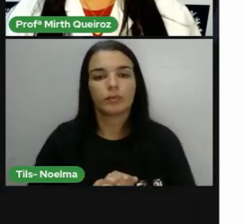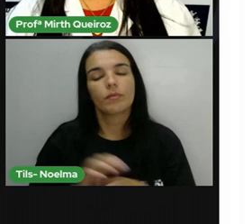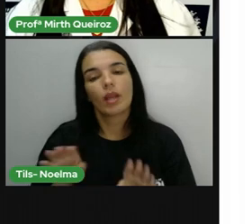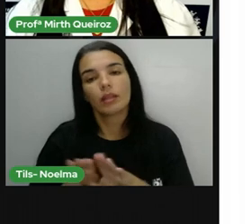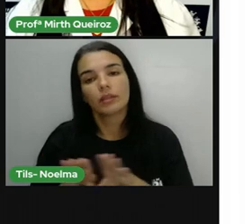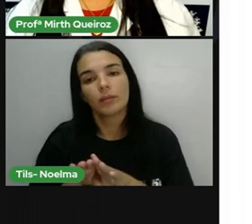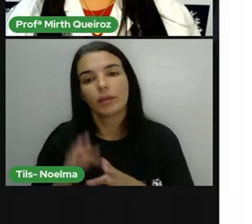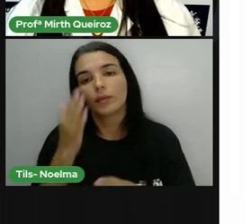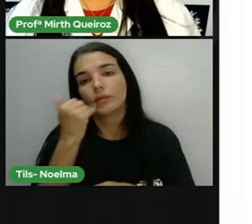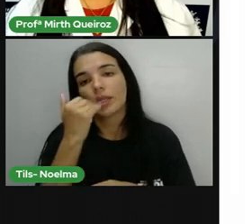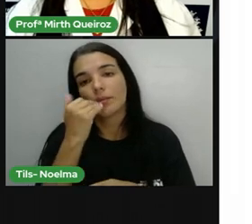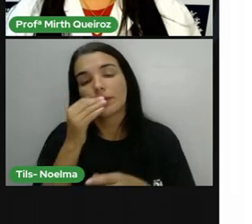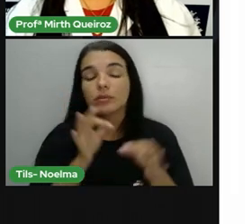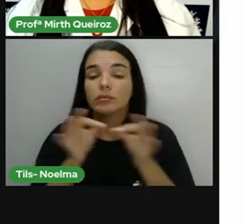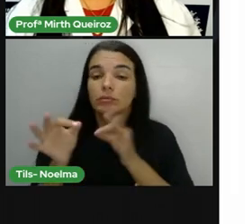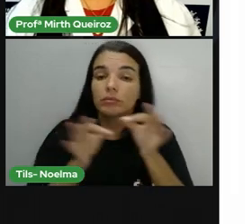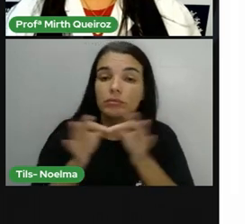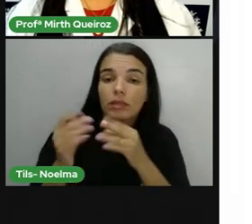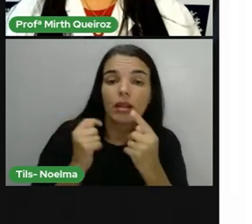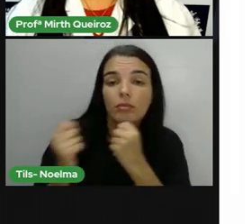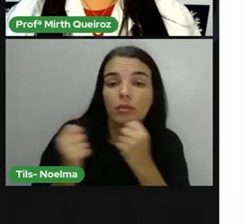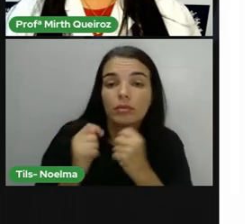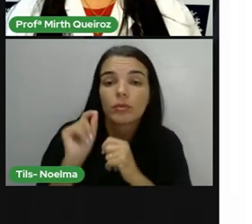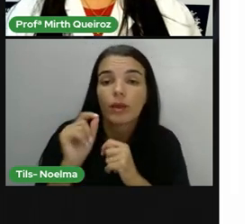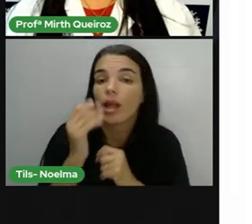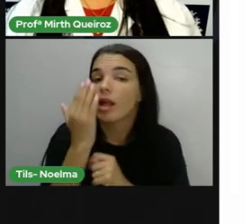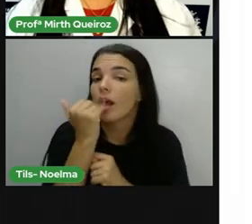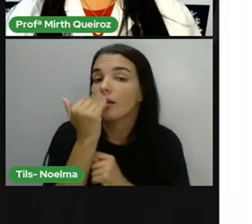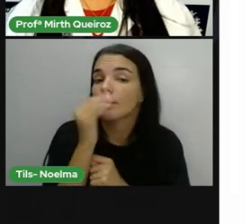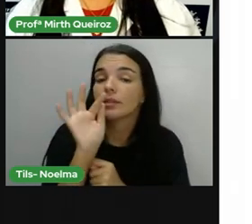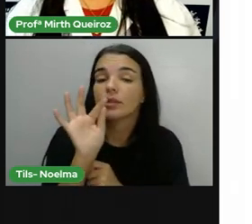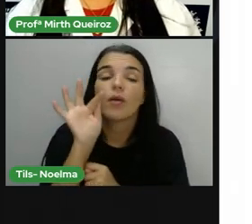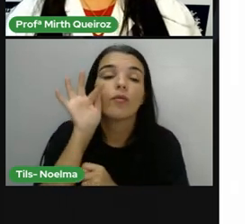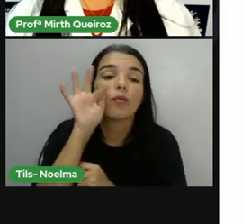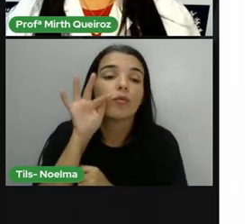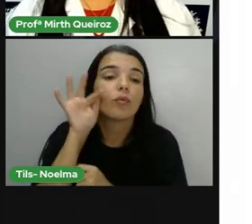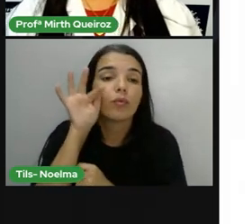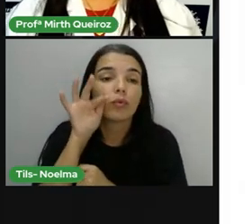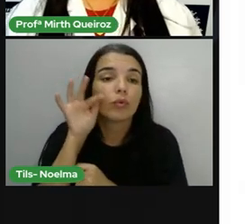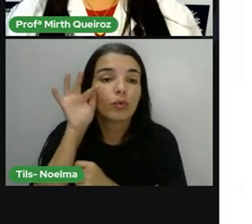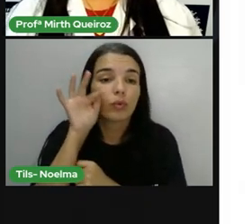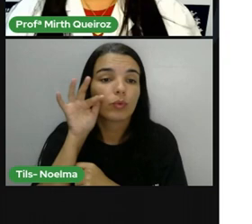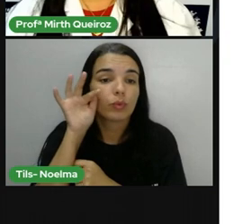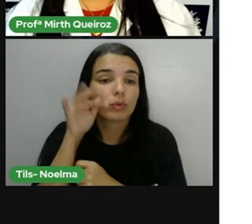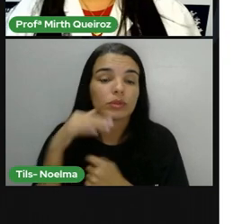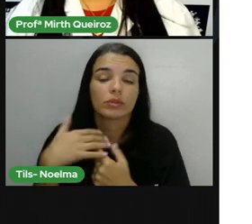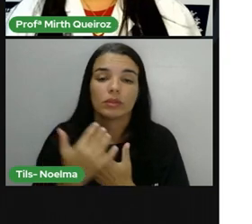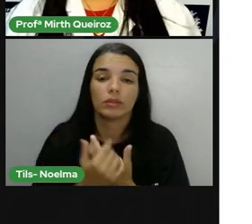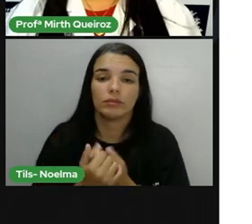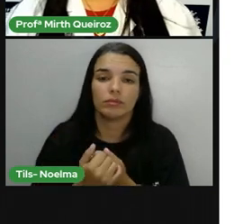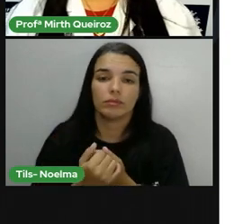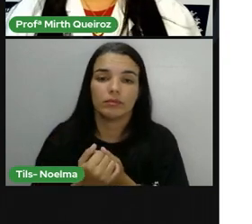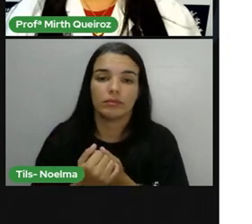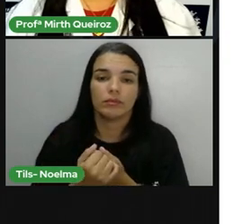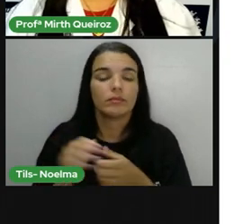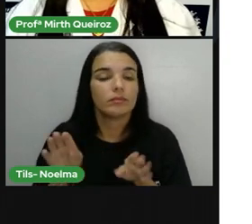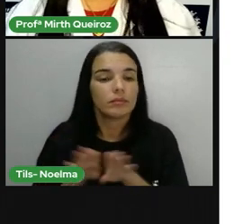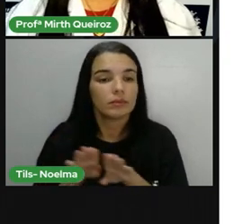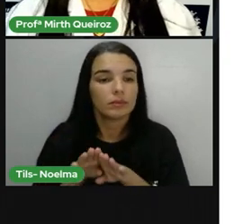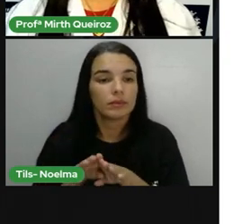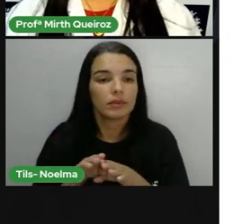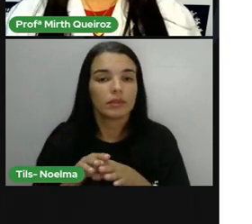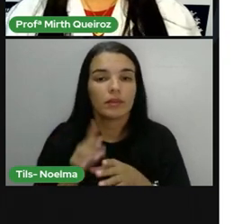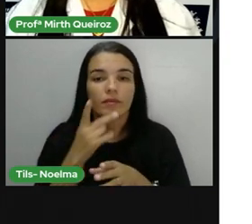alimentos reguladores também, que vão ajudar aí a regular o nosso organismo, inclusive até mesmo na composição aí